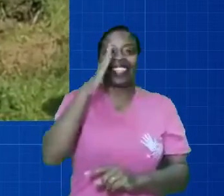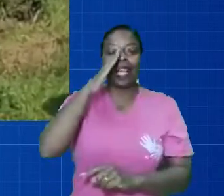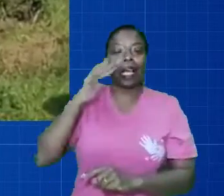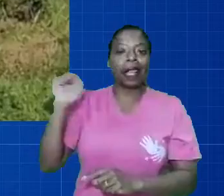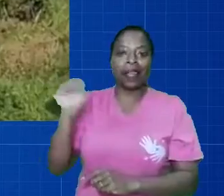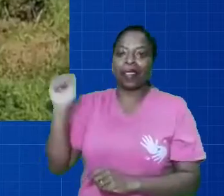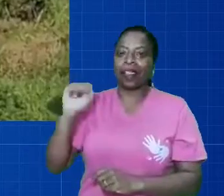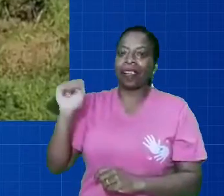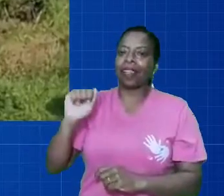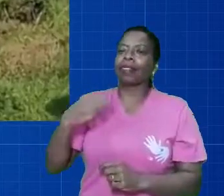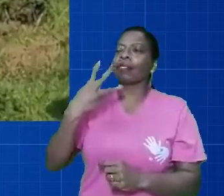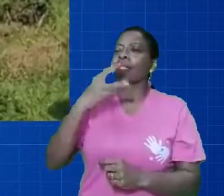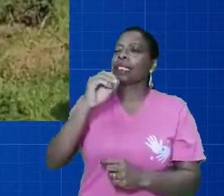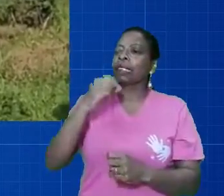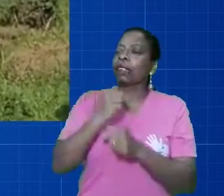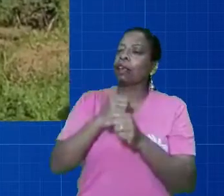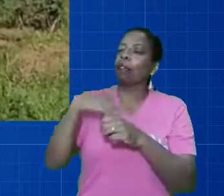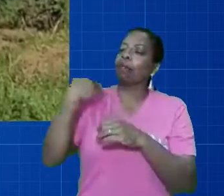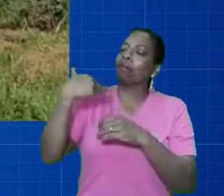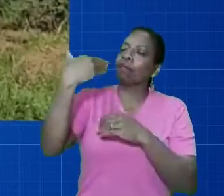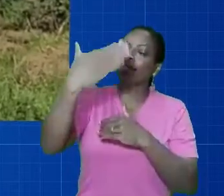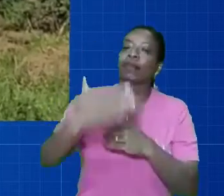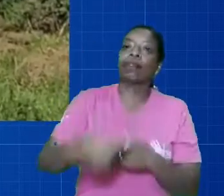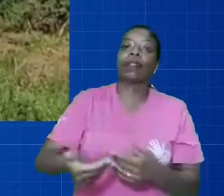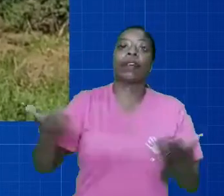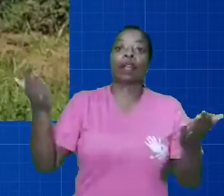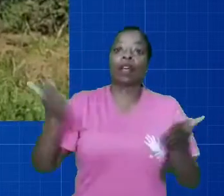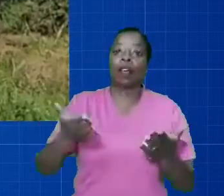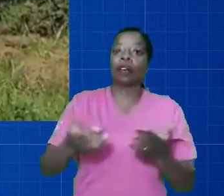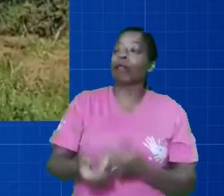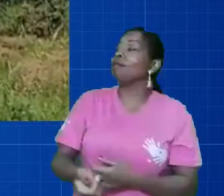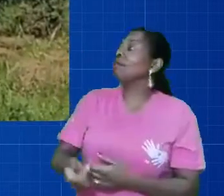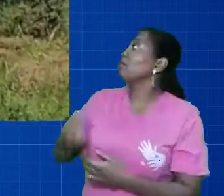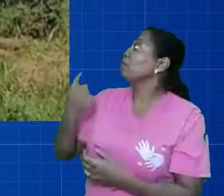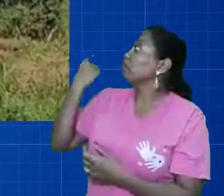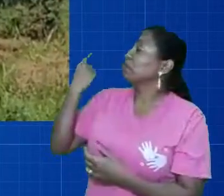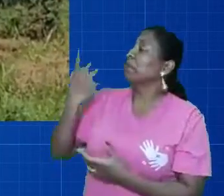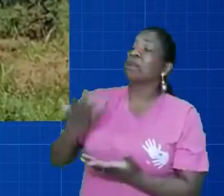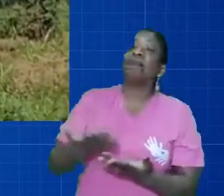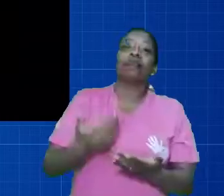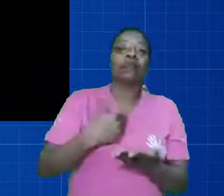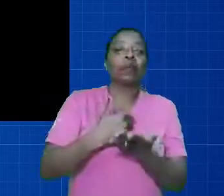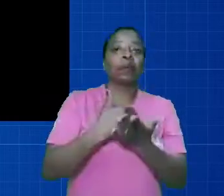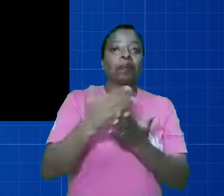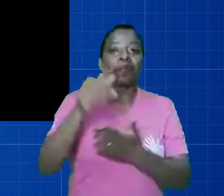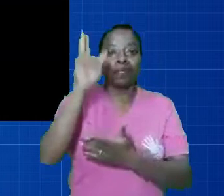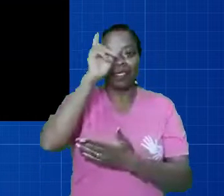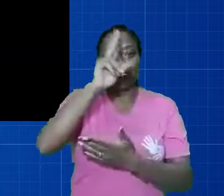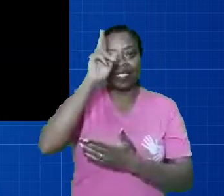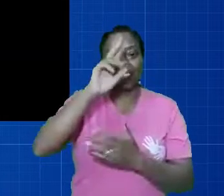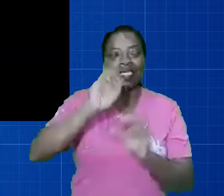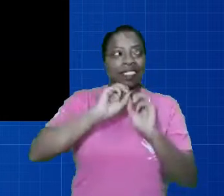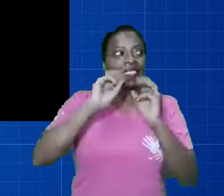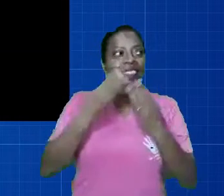aqui na frente de onde começou a história da oficina de arte de Araucária.